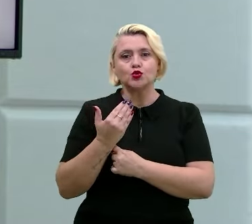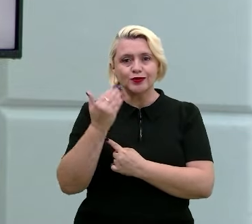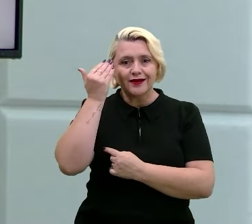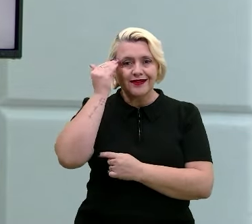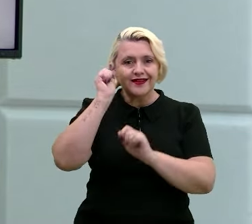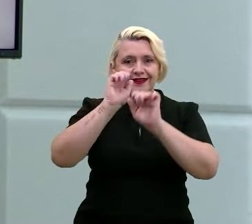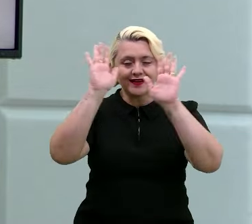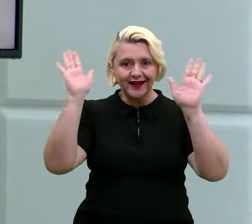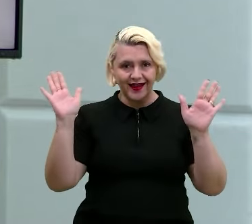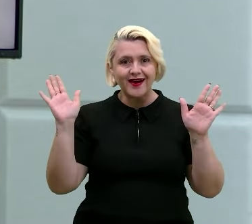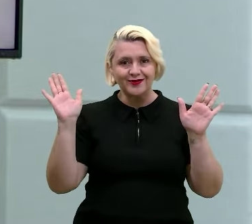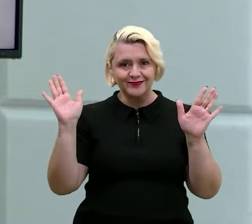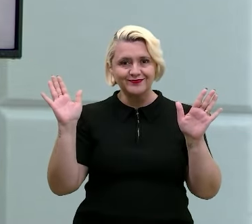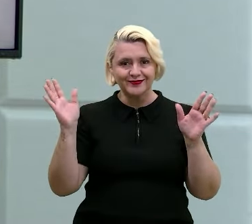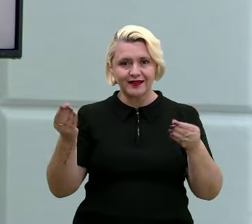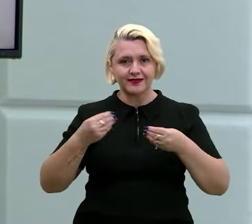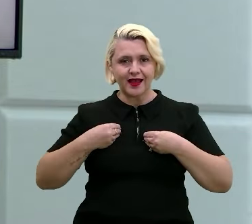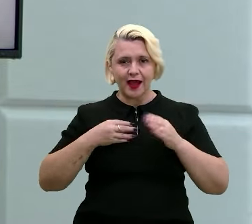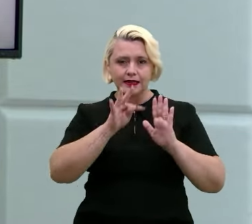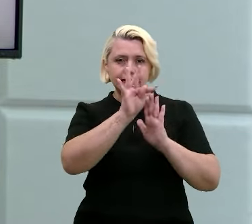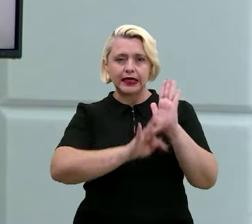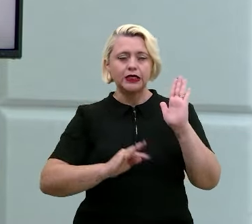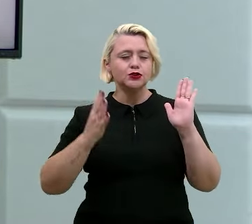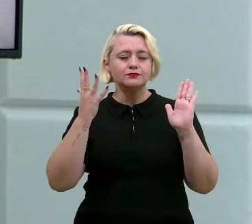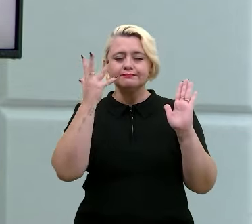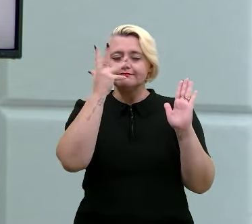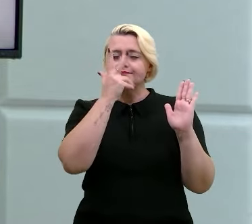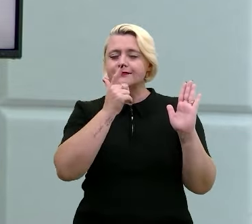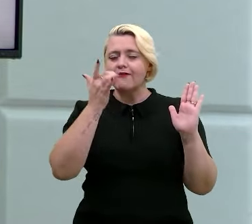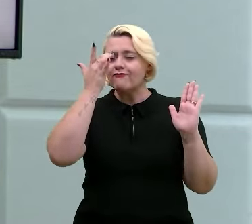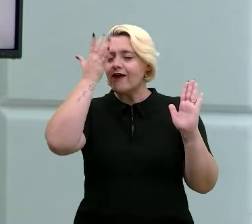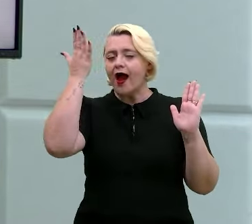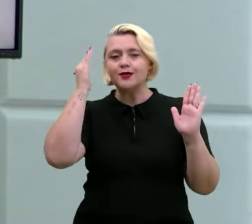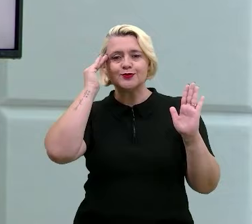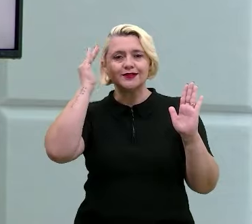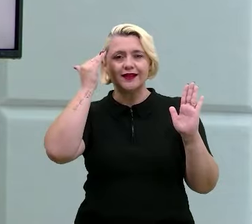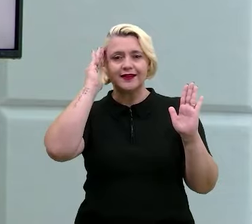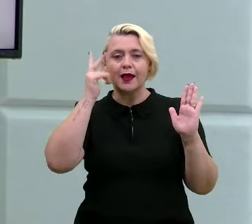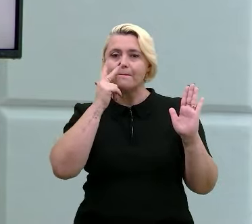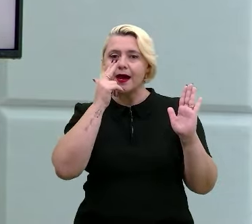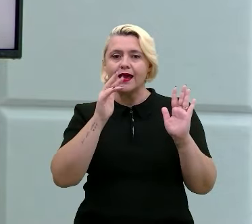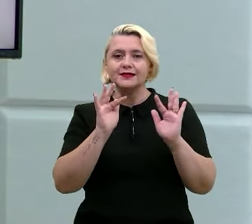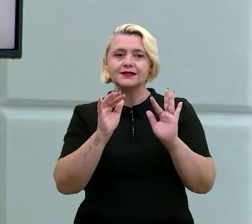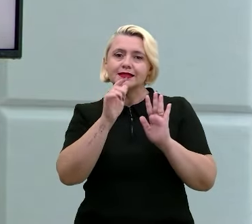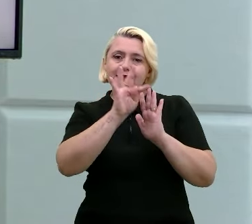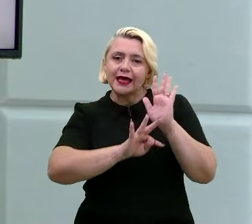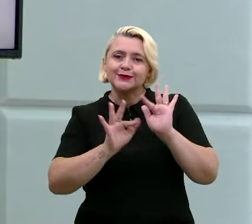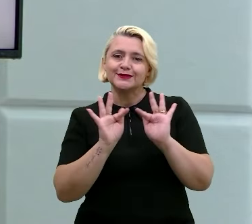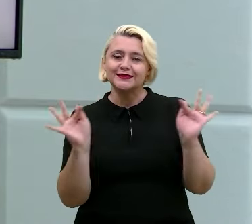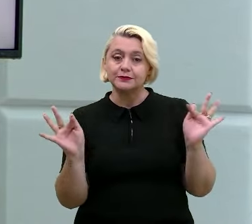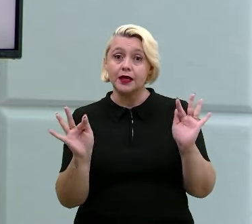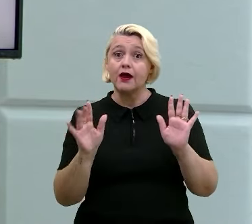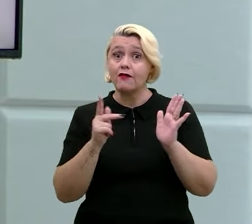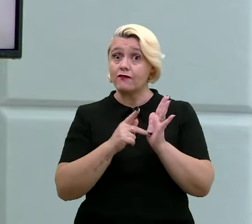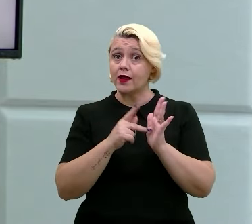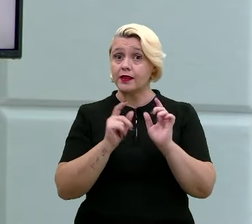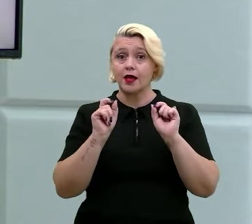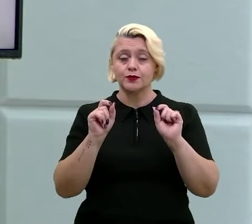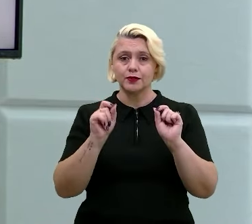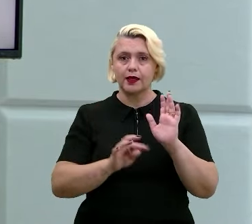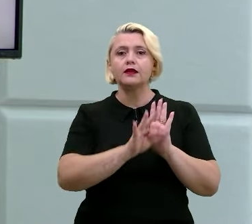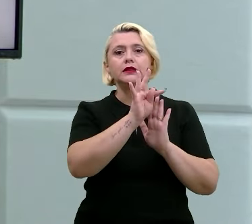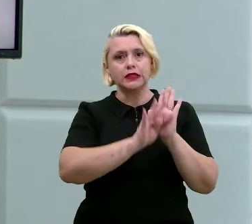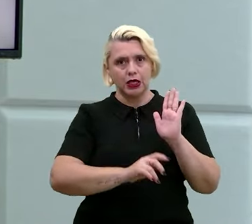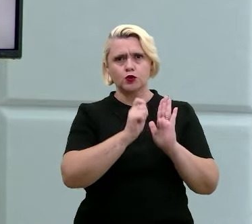isso, de trazer essa beleza, essa facilidade. Parece que é um texto simples. Na verdade, é um texto